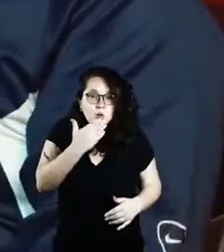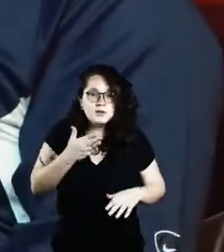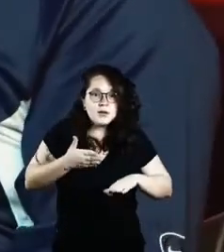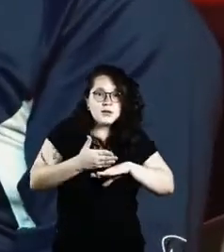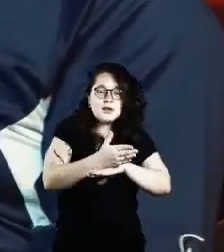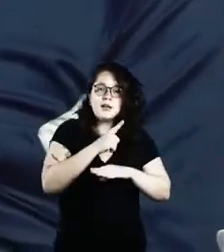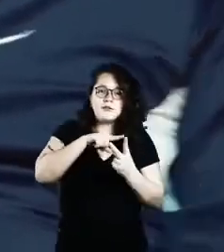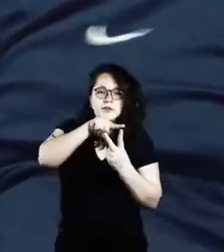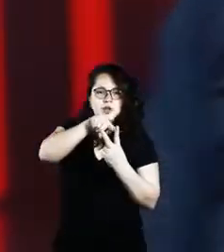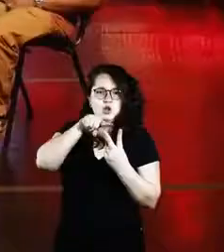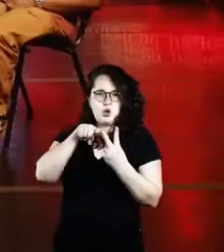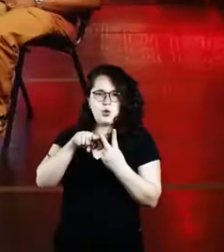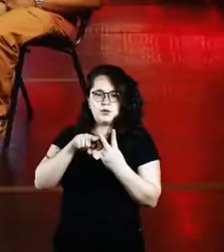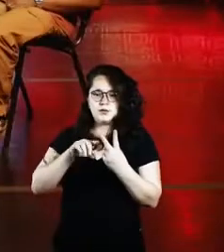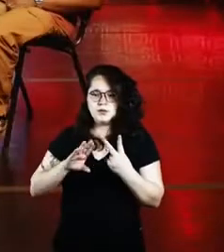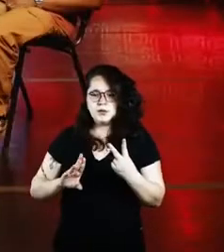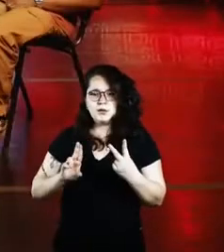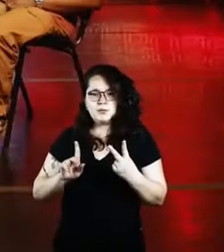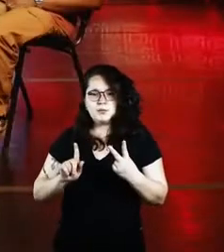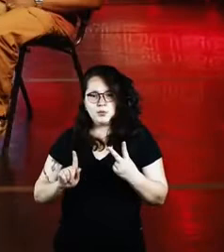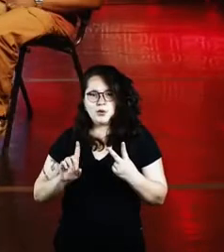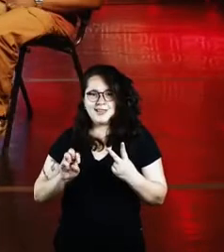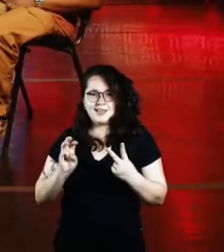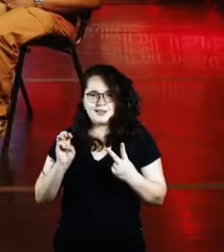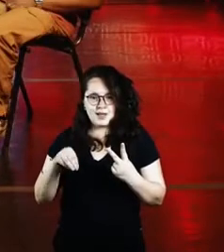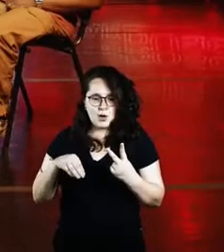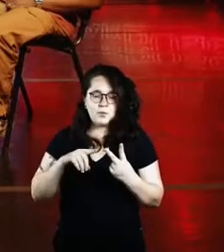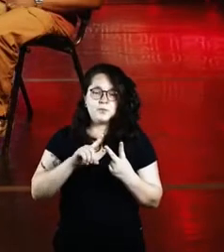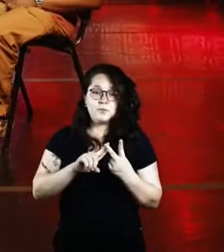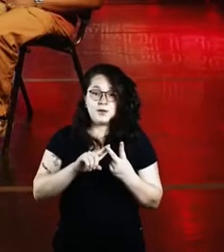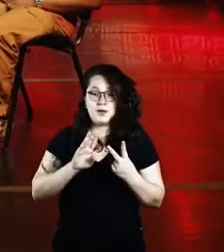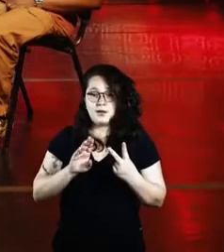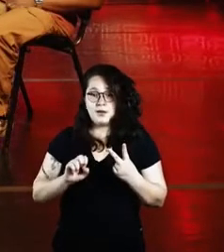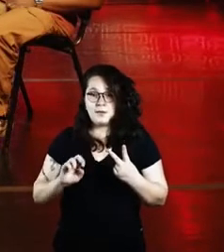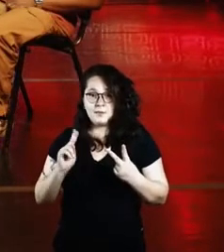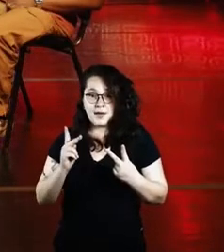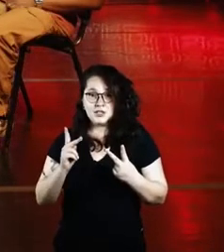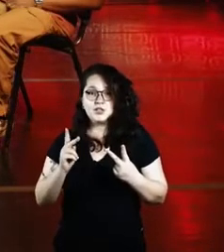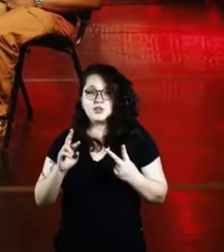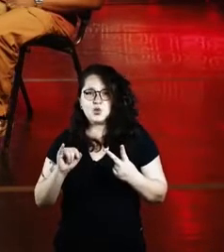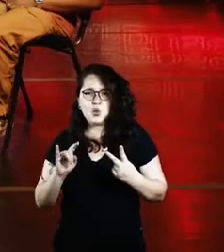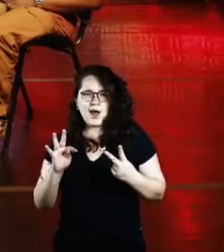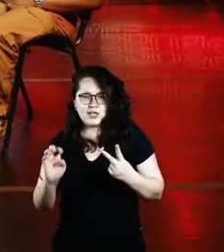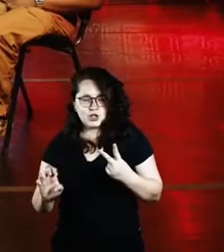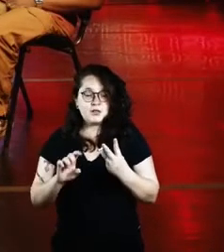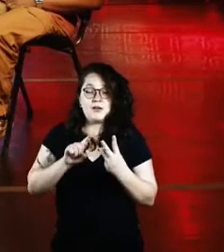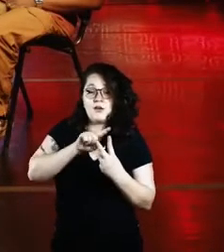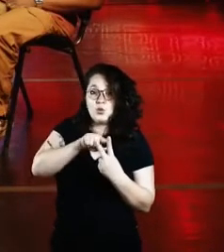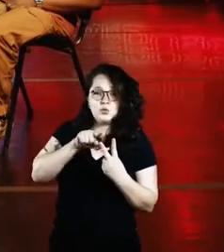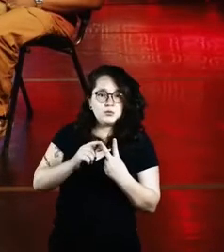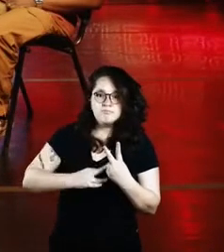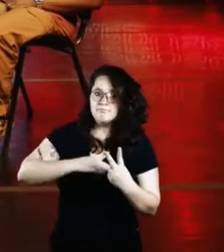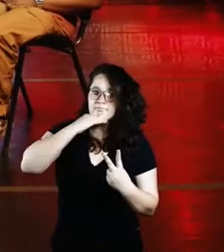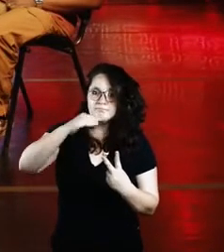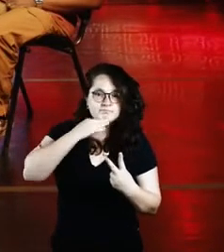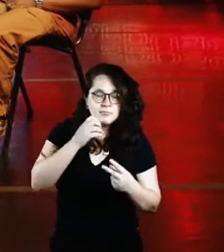Wright. Mas vocês não conseguiram entrar, vocês foram curtir ou vocês já estavam